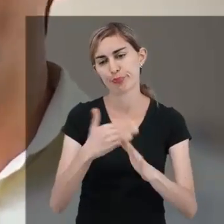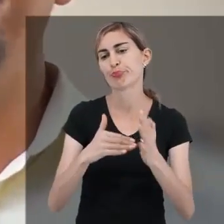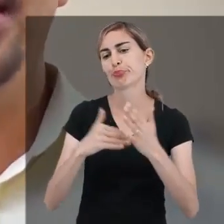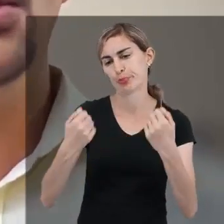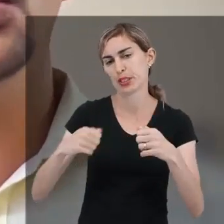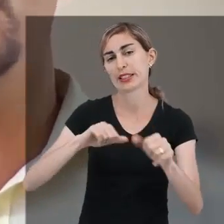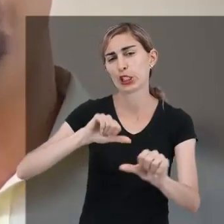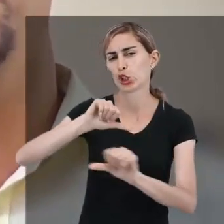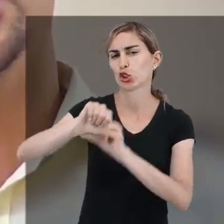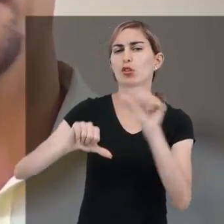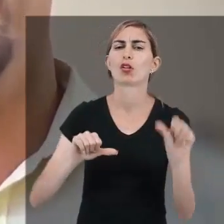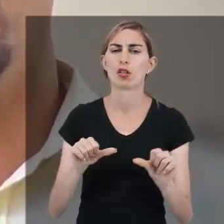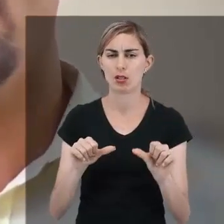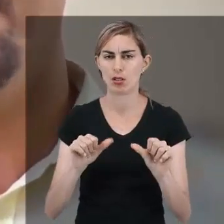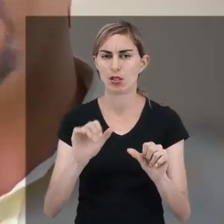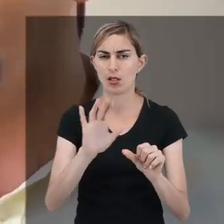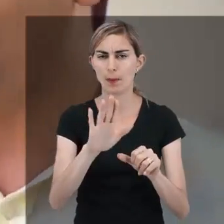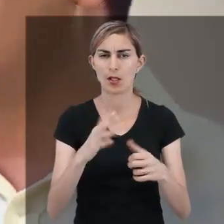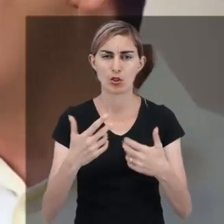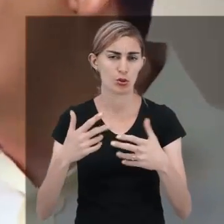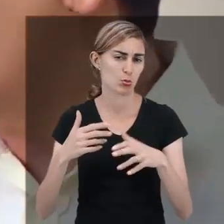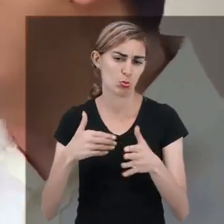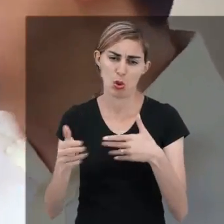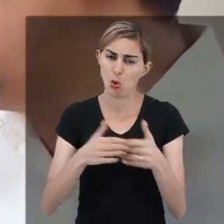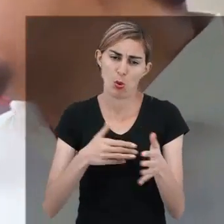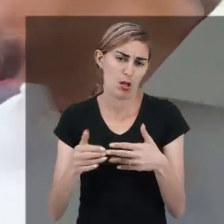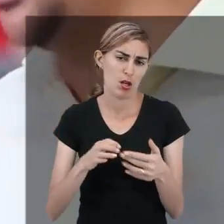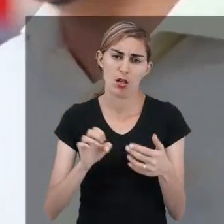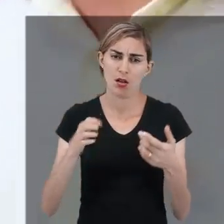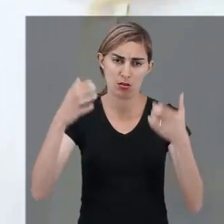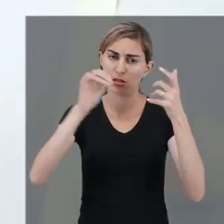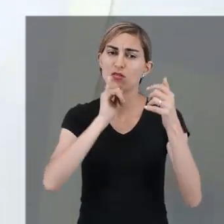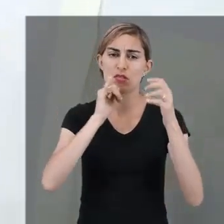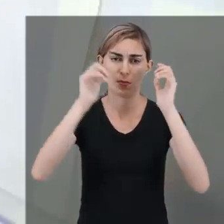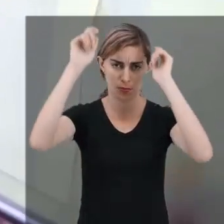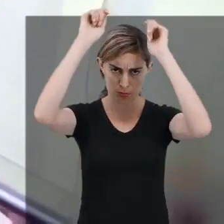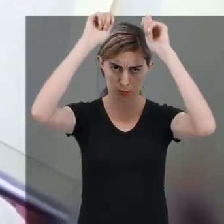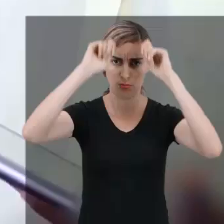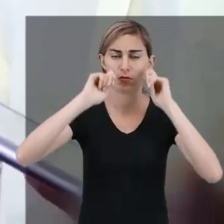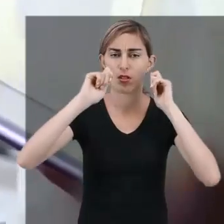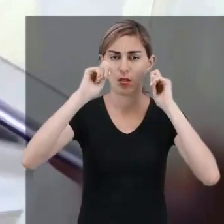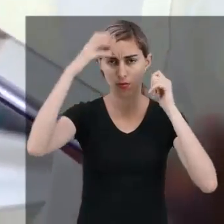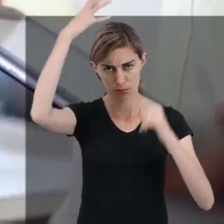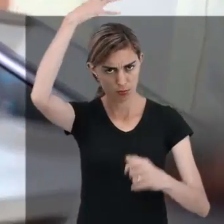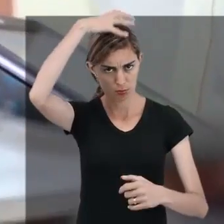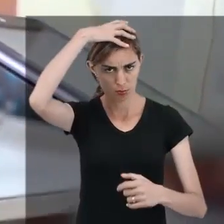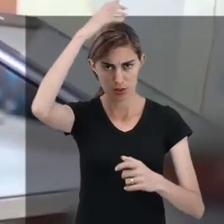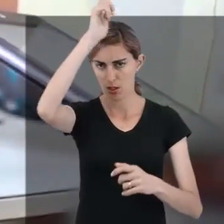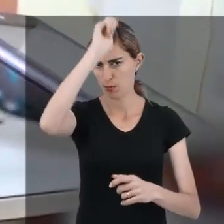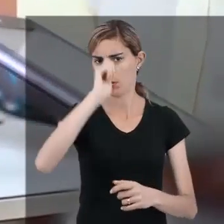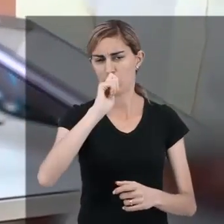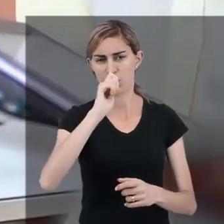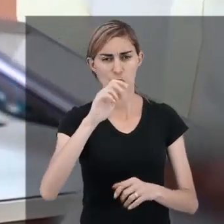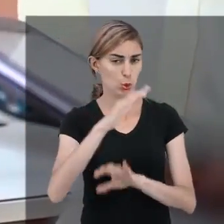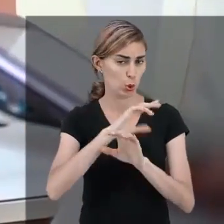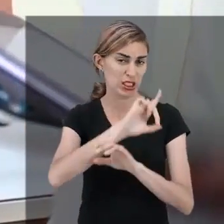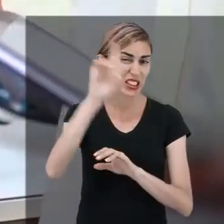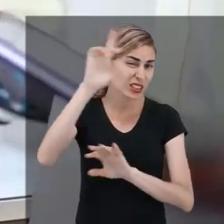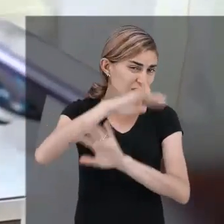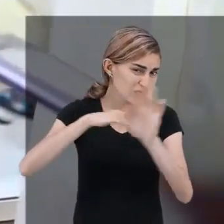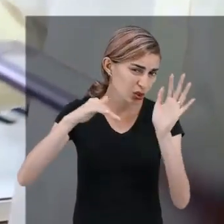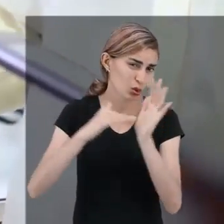trocar. Mas nenhum tipo de equipamento é confortável. Um capacete, por exemplo, você passar um dia todo usando um capacete